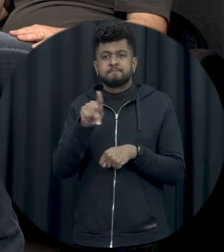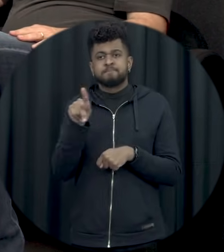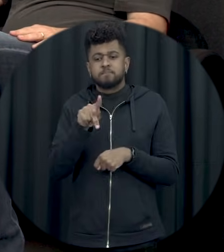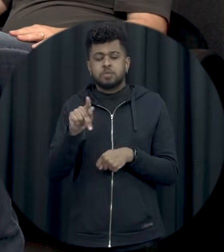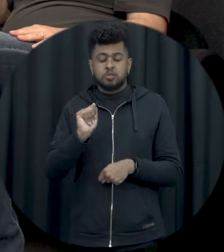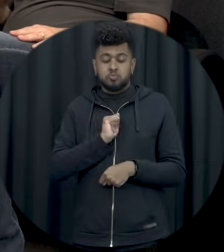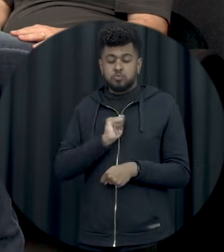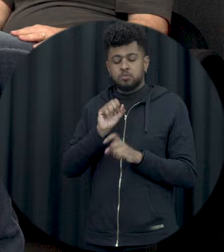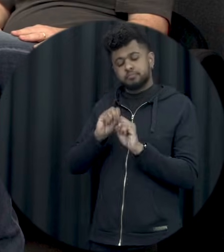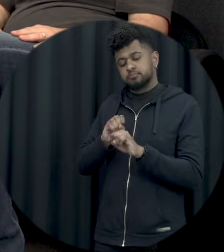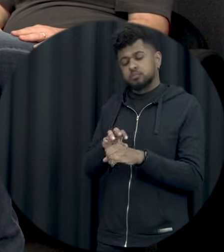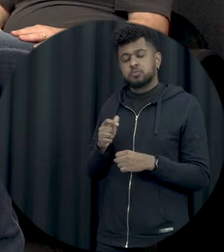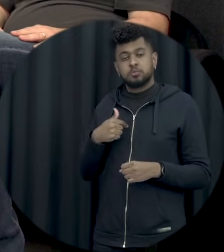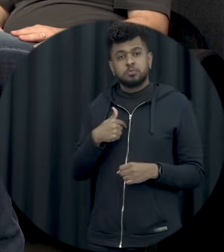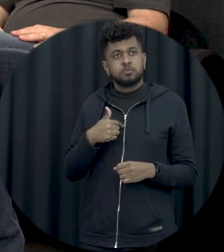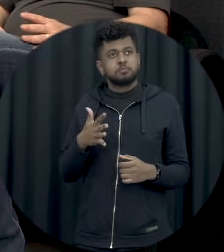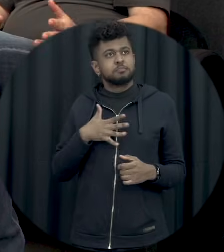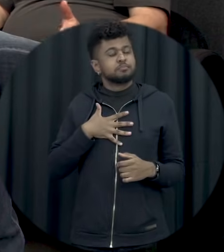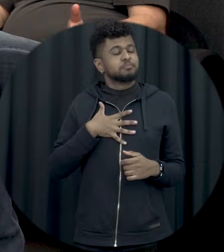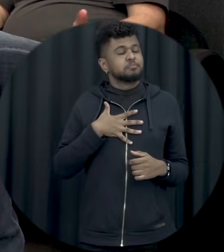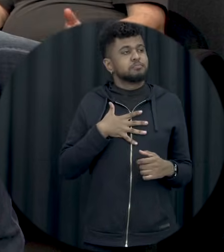aula. Aquilo deu